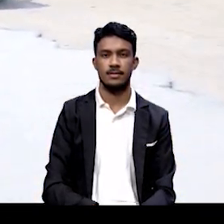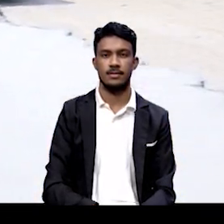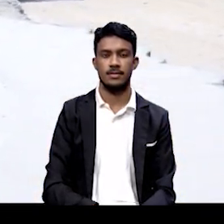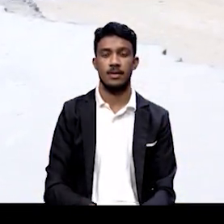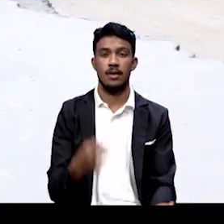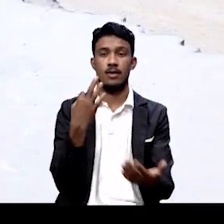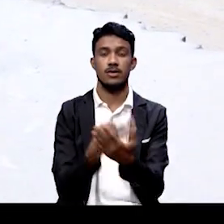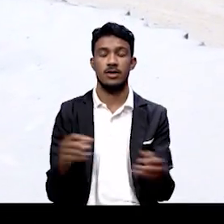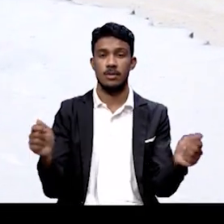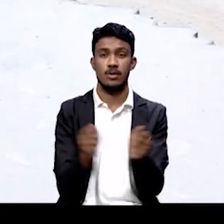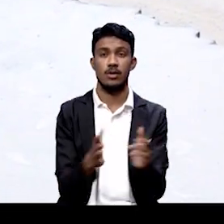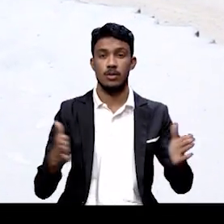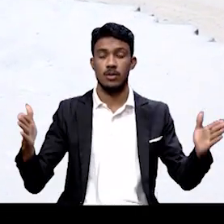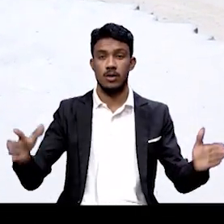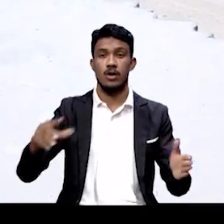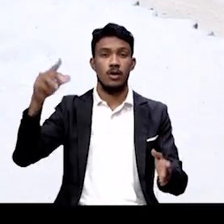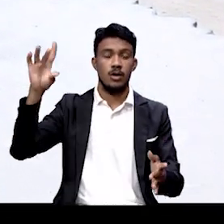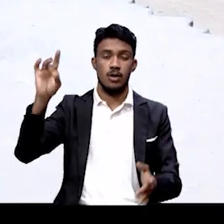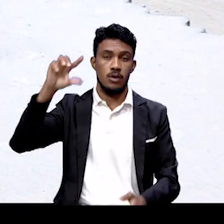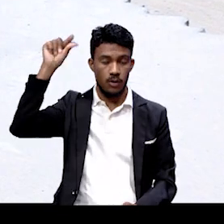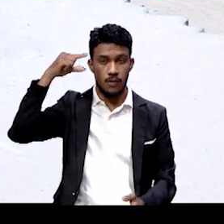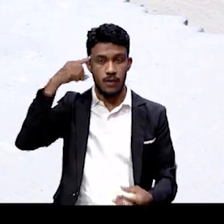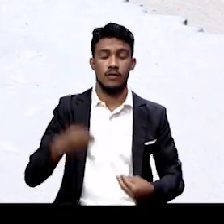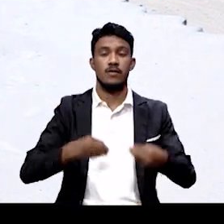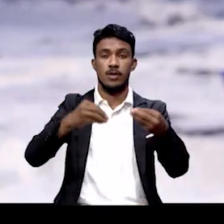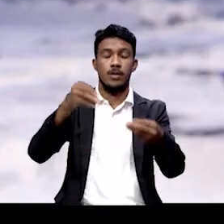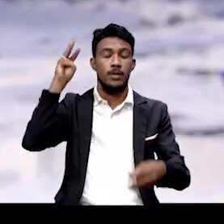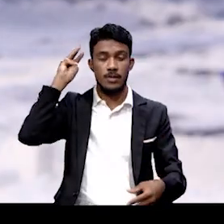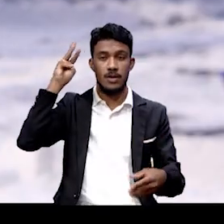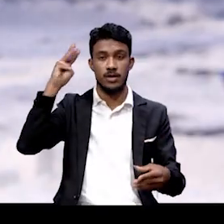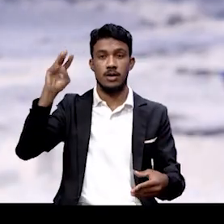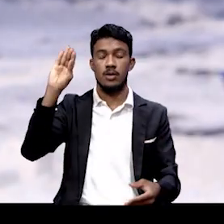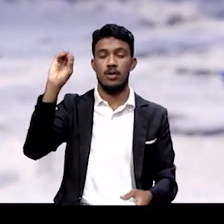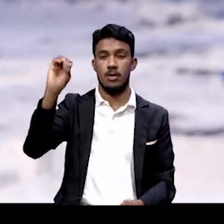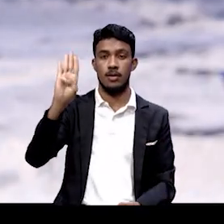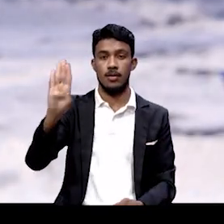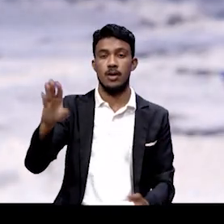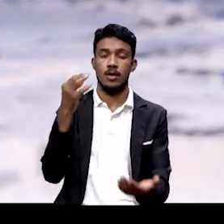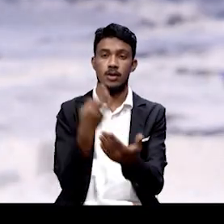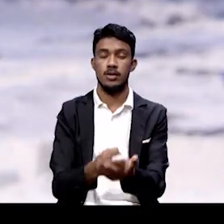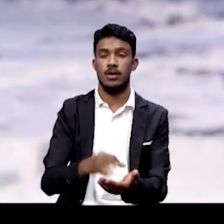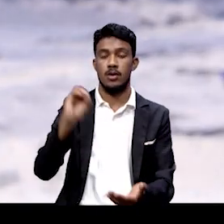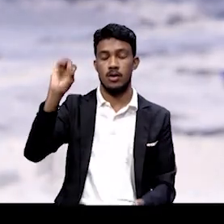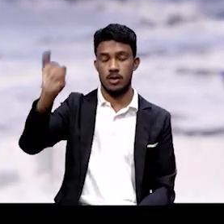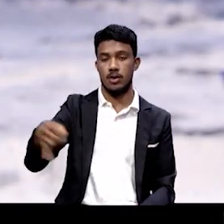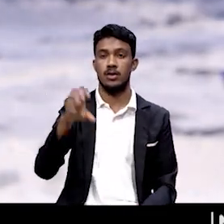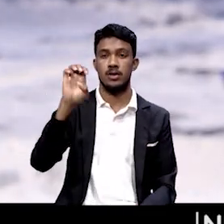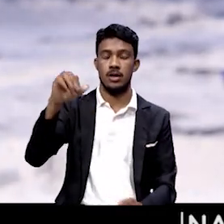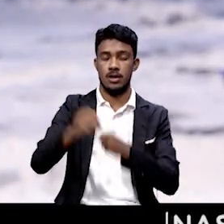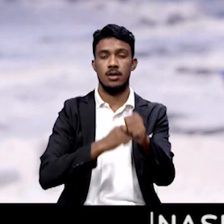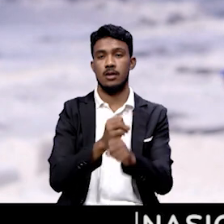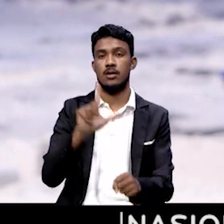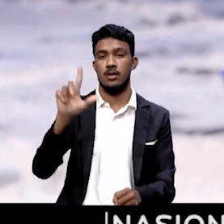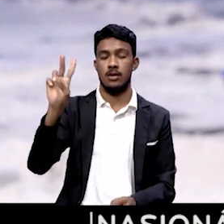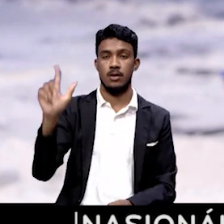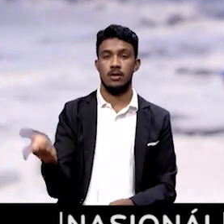Ouça um montante boa no oitavo governo aloca para o Ministério de Obras Públicas, o seu orçamento geral do Estado tem um rua no Lourecim Ida,